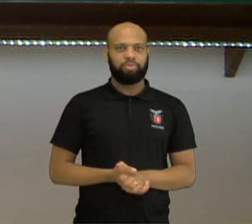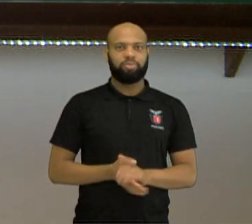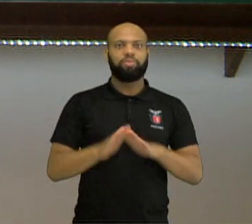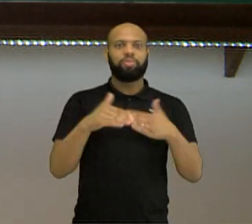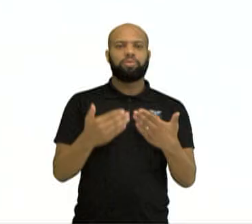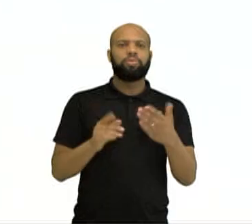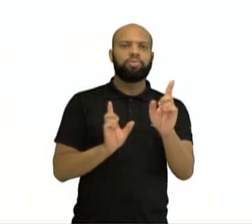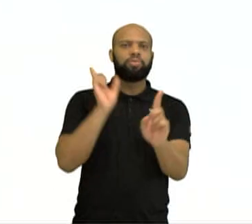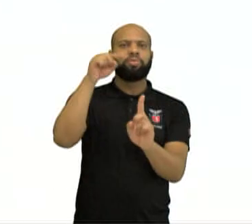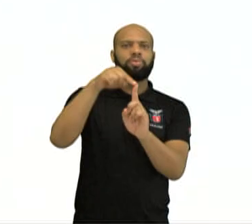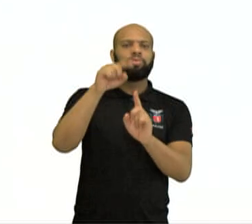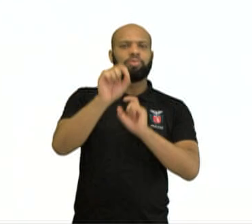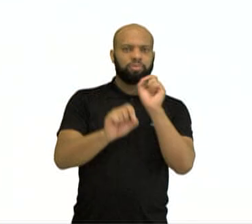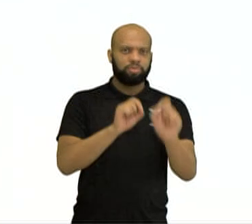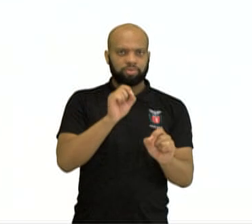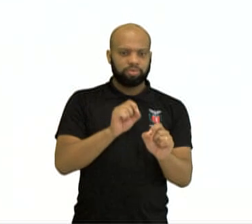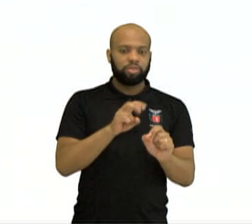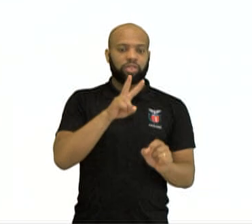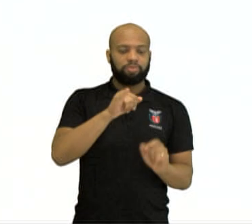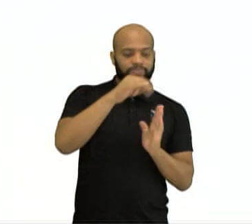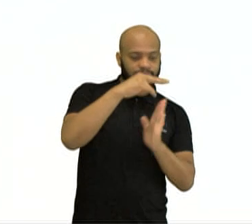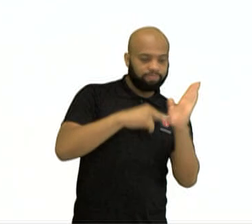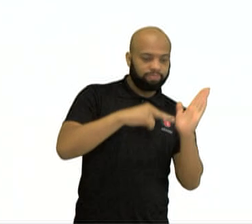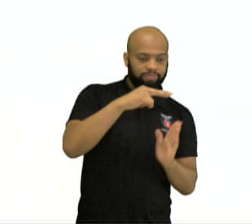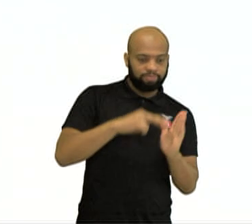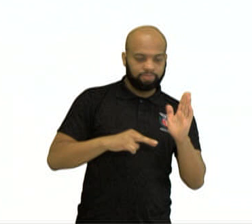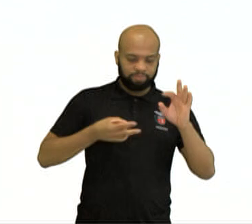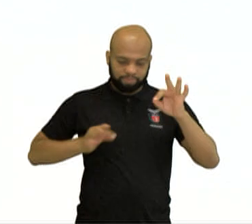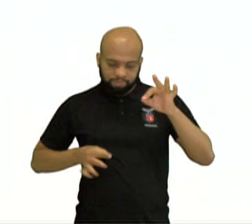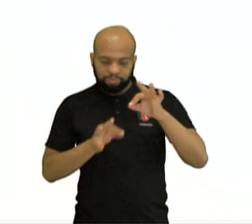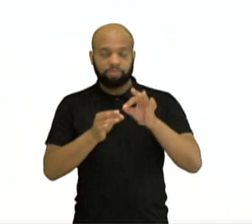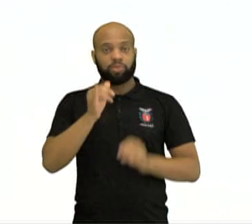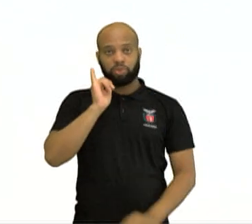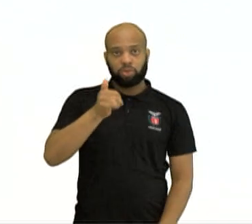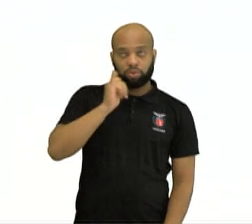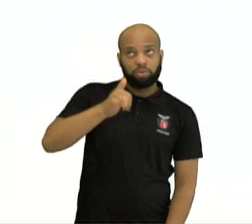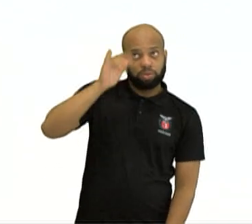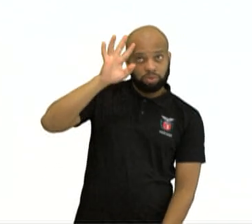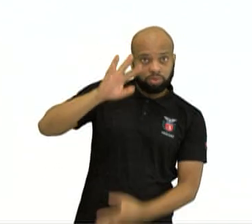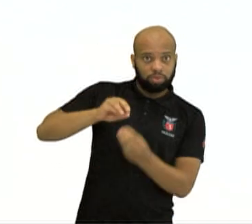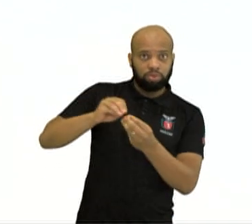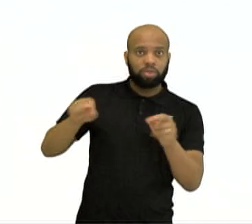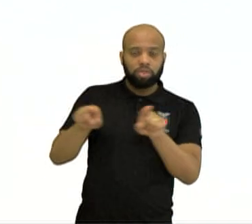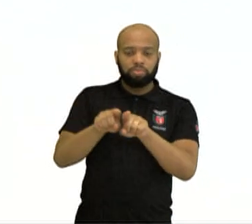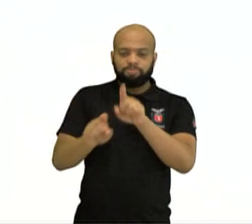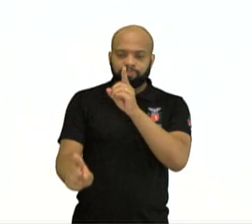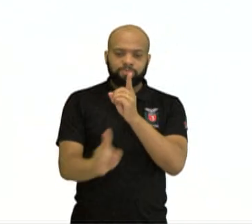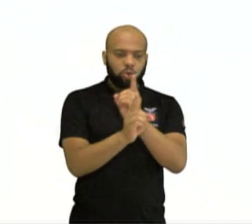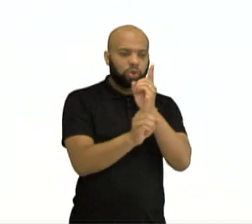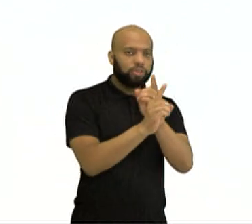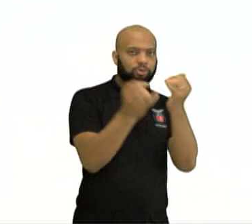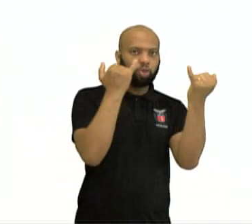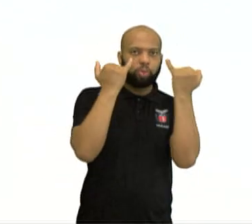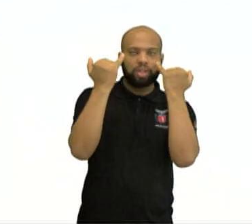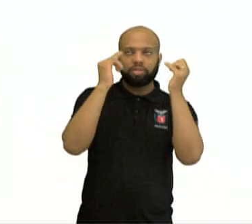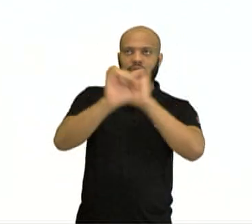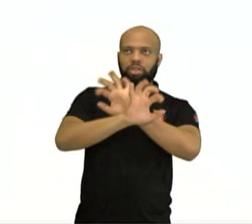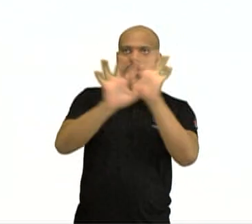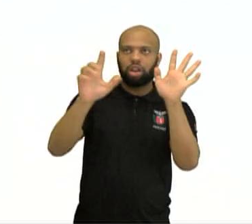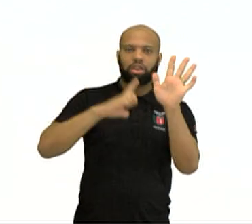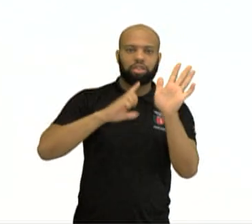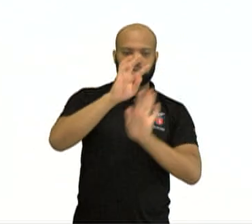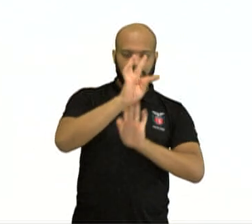Objetivos, então: ler microcontos compreensivamente, localizando as informações explícitas no